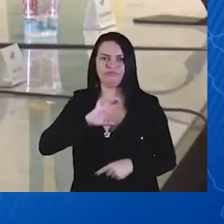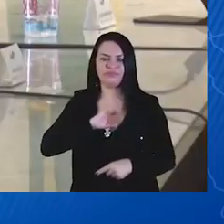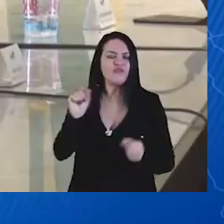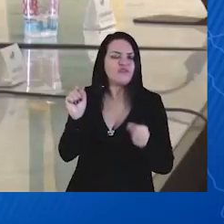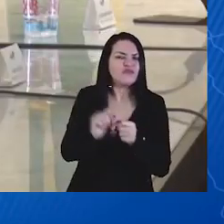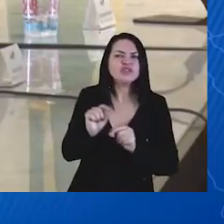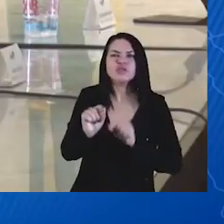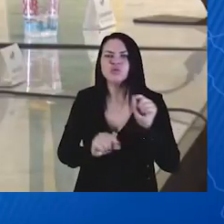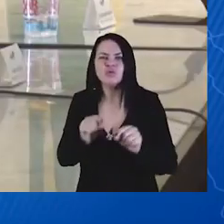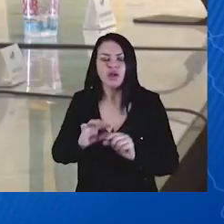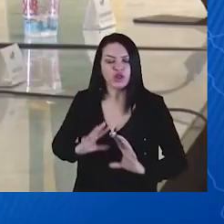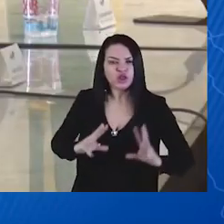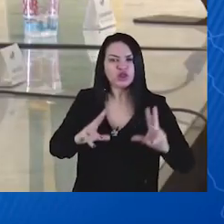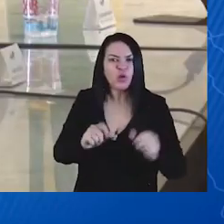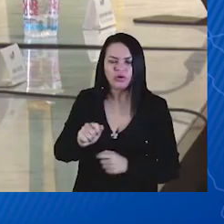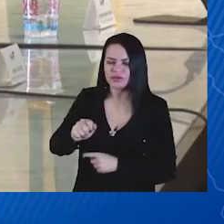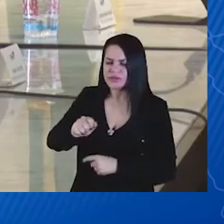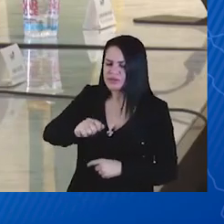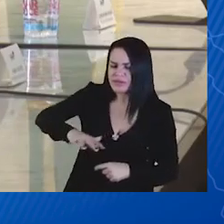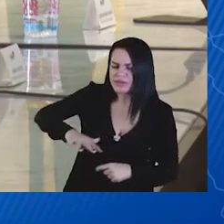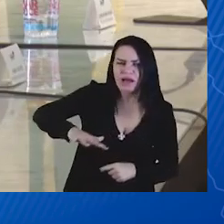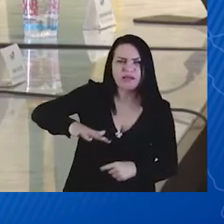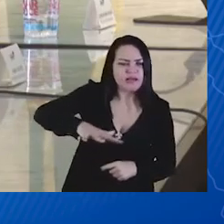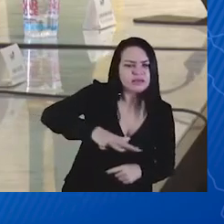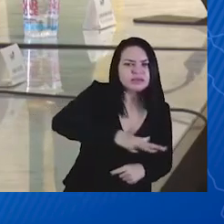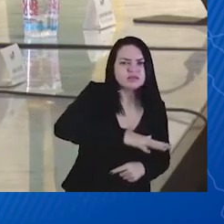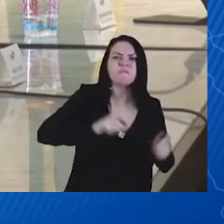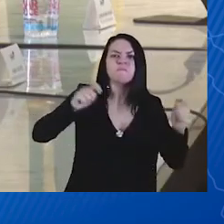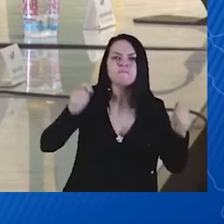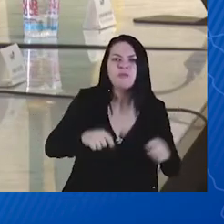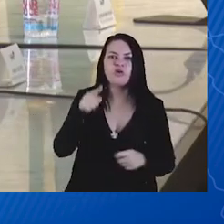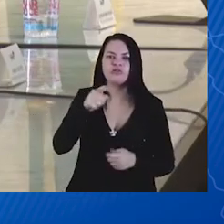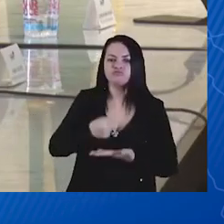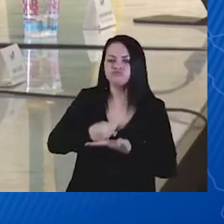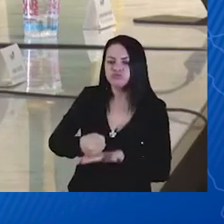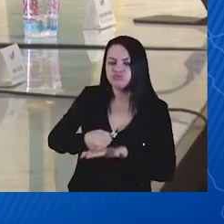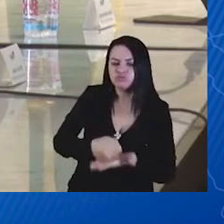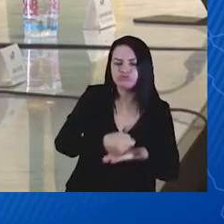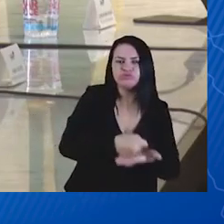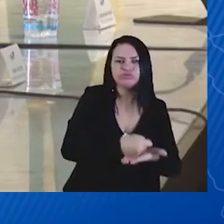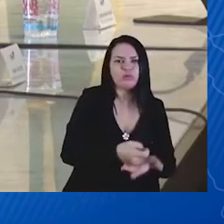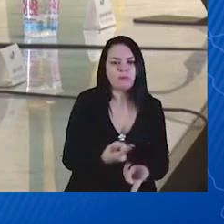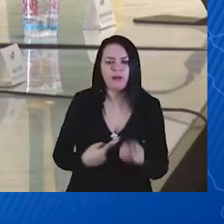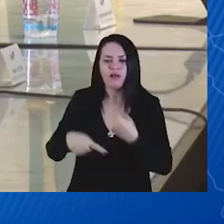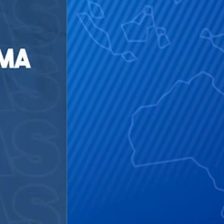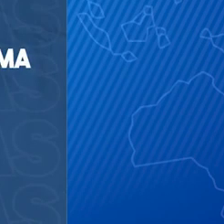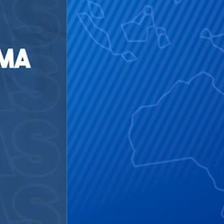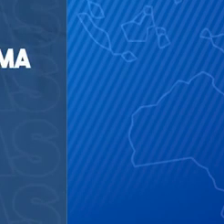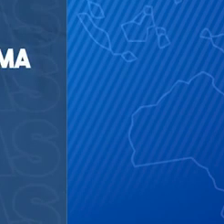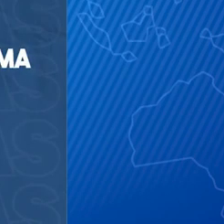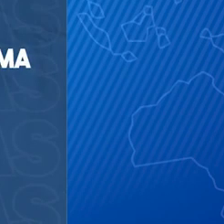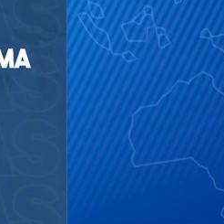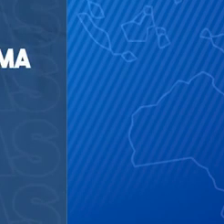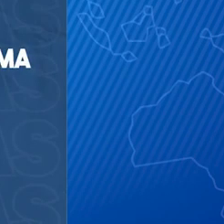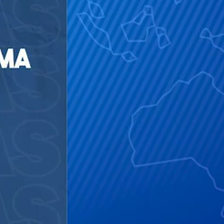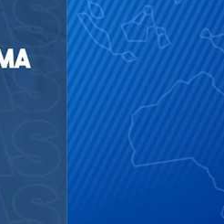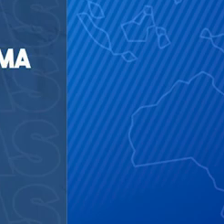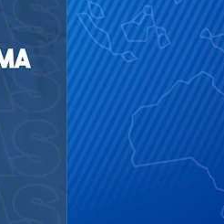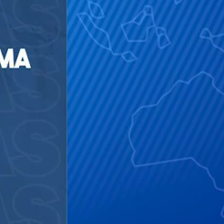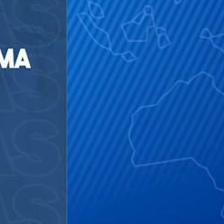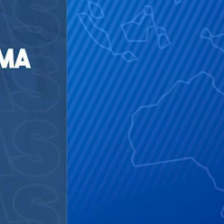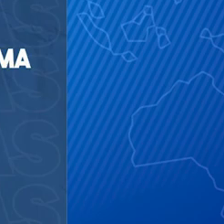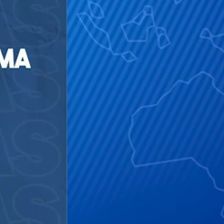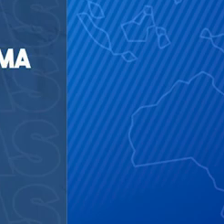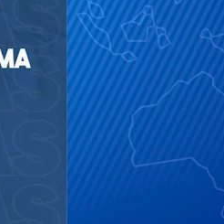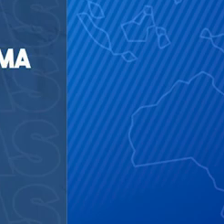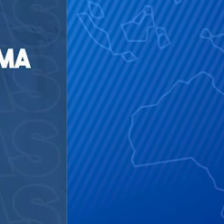ao lado do governador Flávio Dino. Ele destacou a importância dos investimentos que estão chegando em Caxias, na ordem de